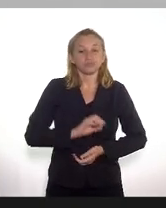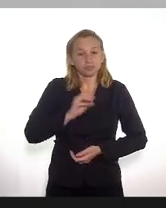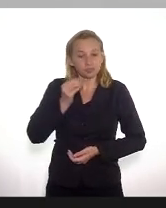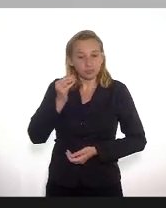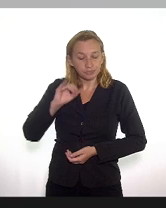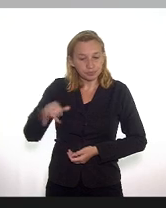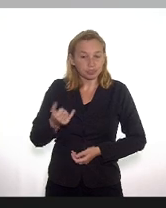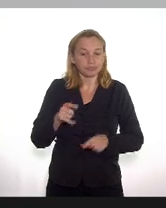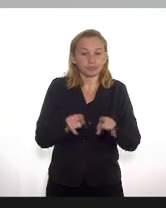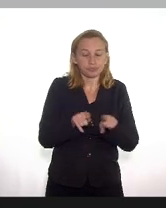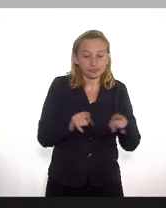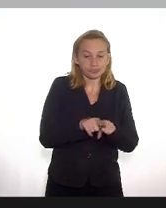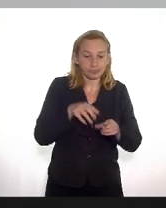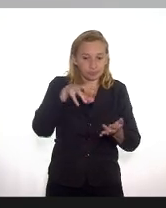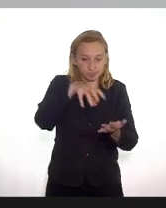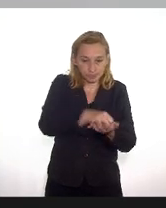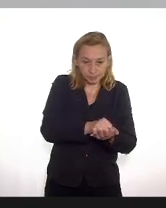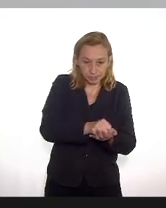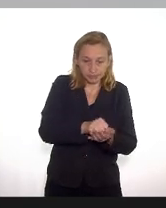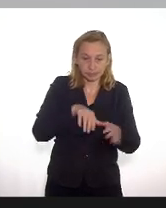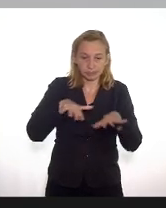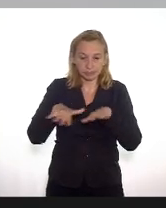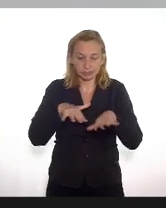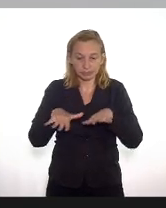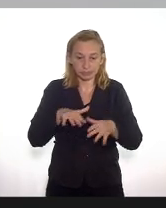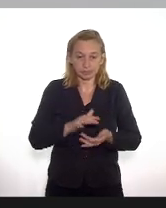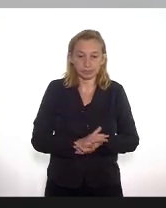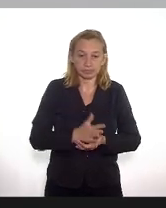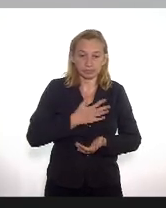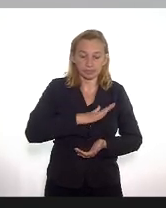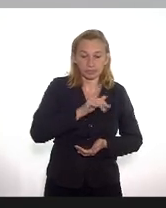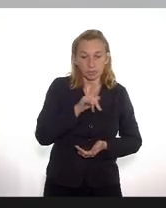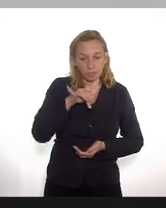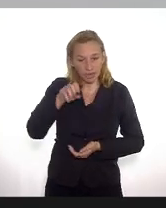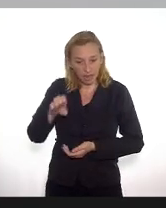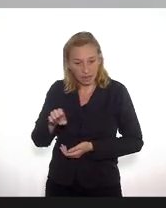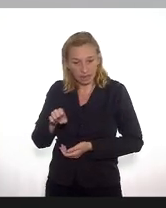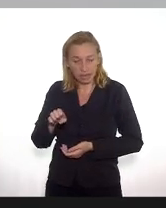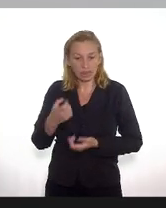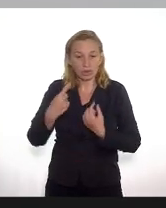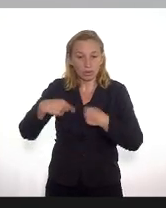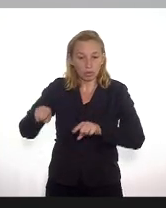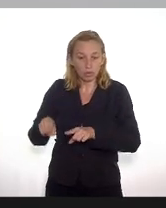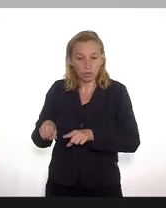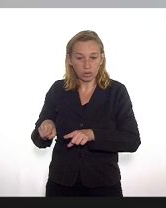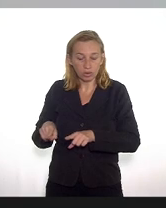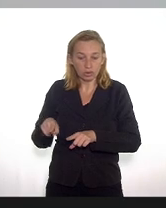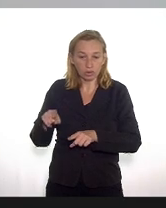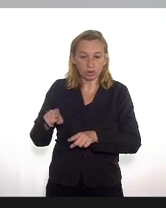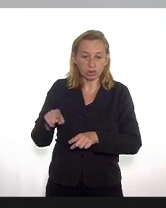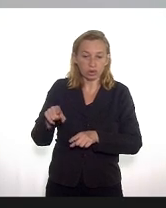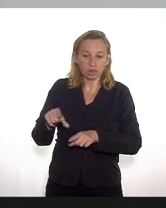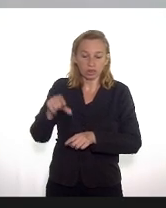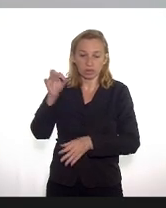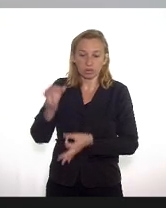também essa oportunidade para registrar uma manifestação de repúdio da DOPEAD contra a decisão do Supremo Tribunal Federal, que decidiu por